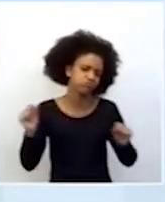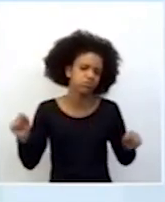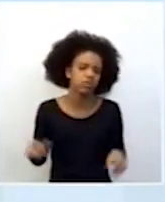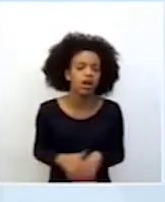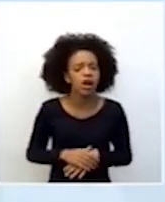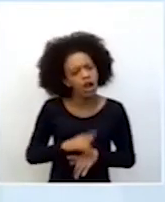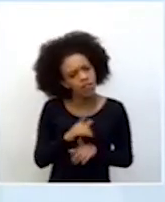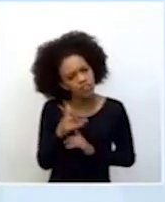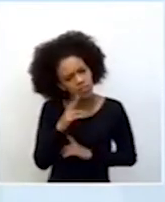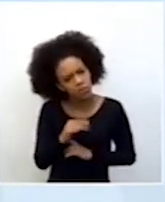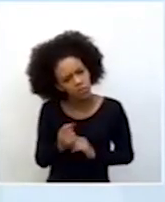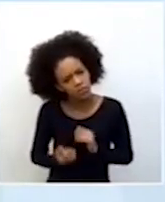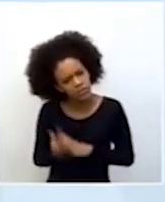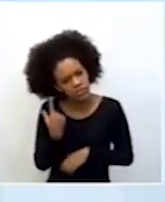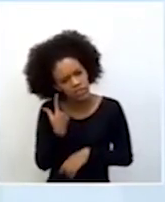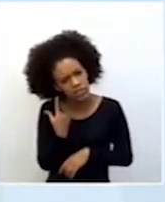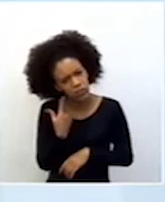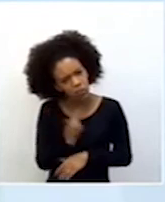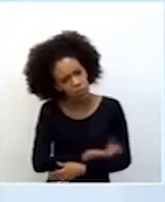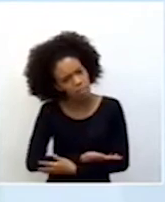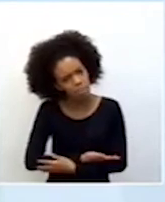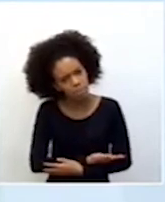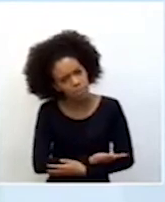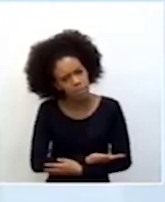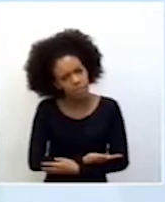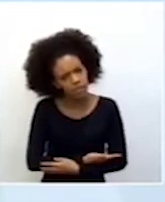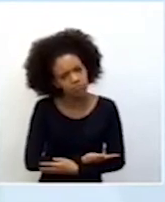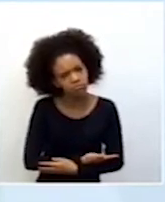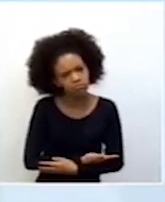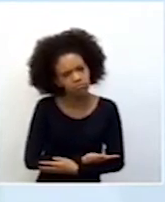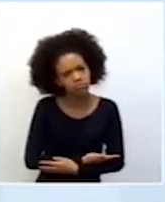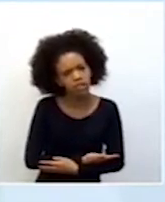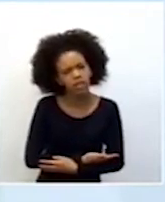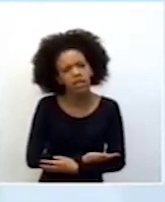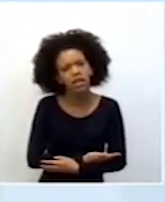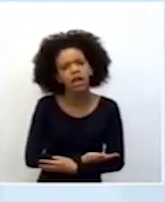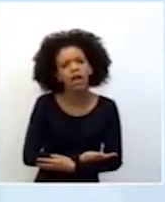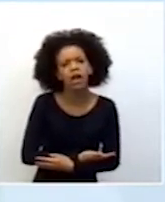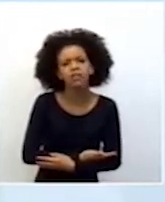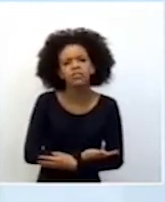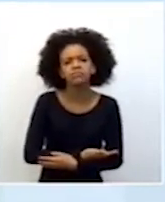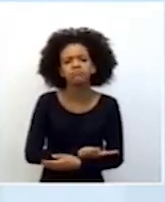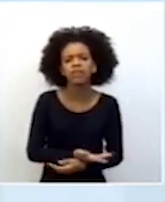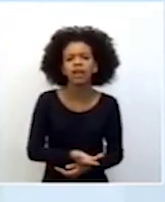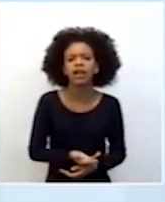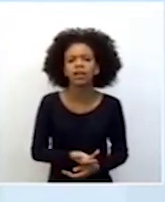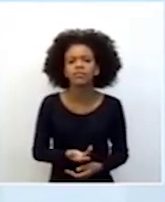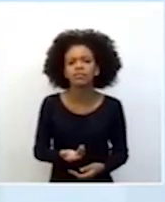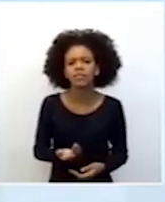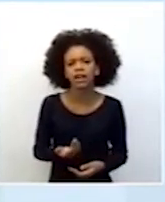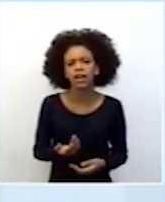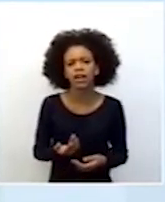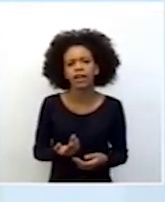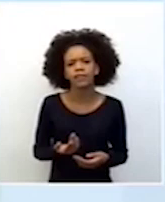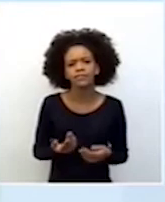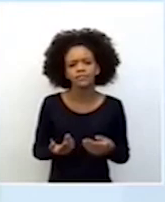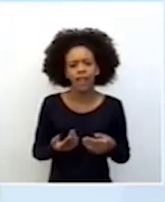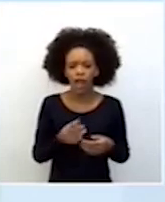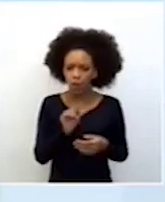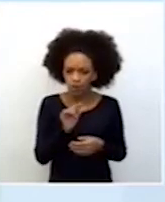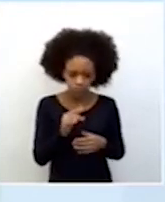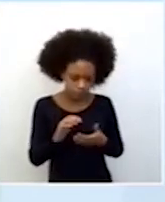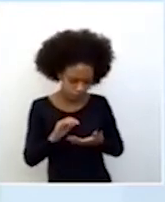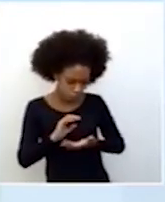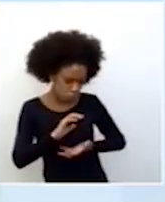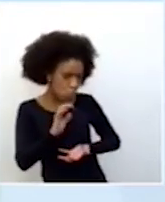vocês não acham que é estranho um bebezinho que ainda está de fralda, sentado, ser desenhado quase do mesmo tamanho que a